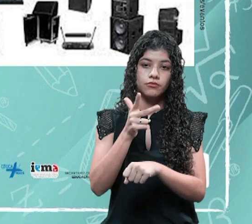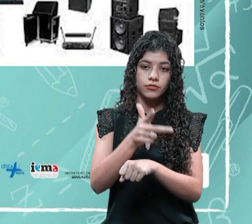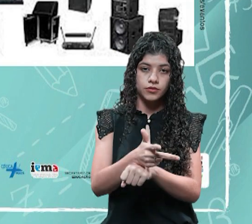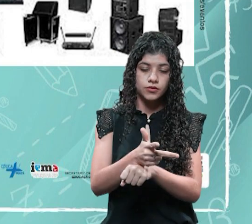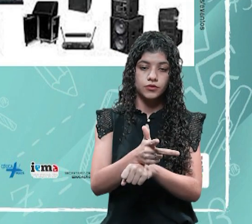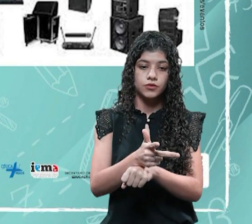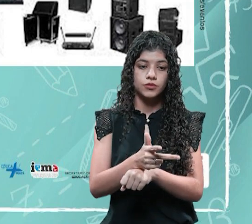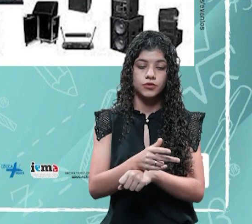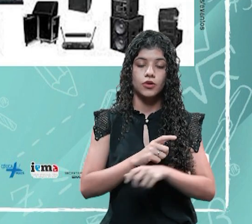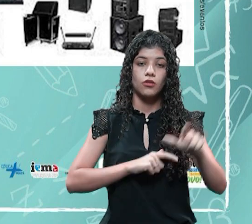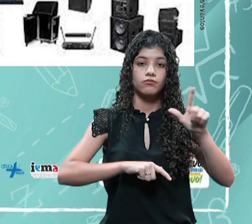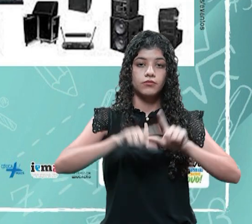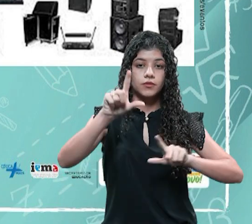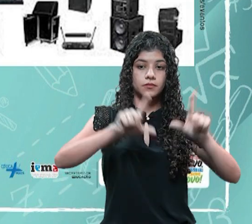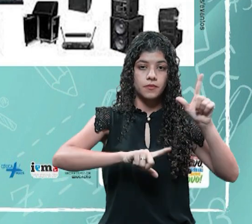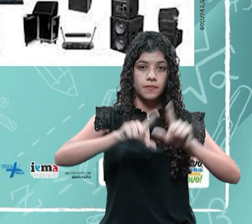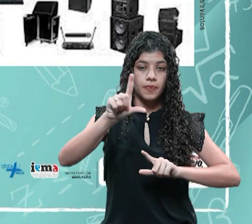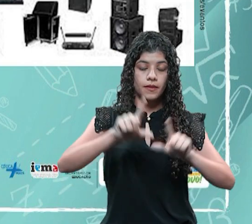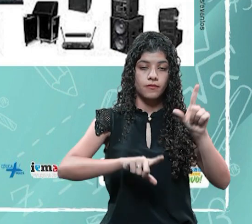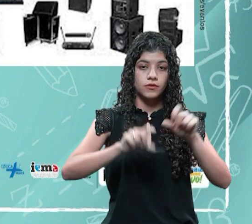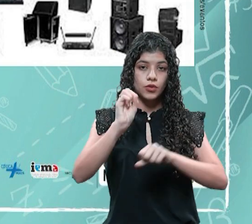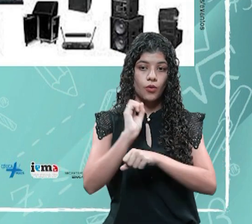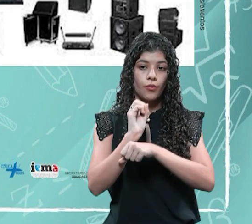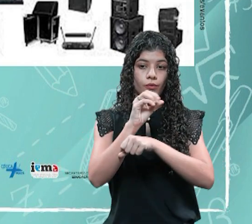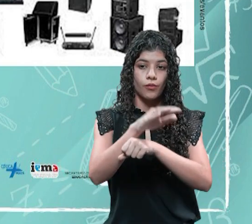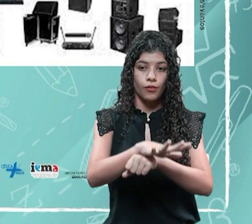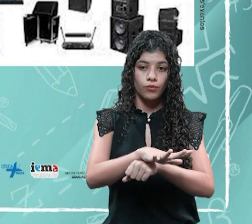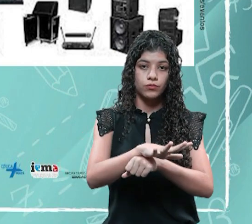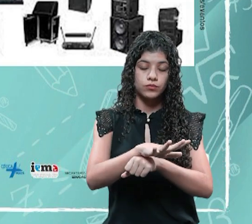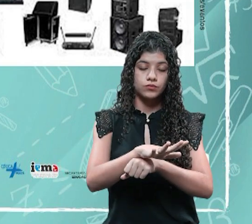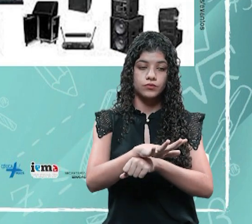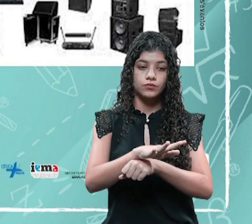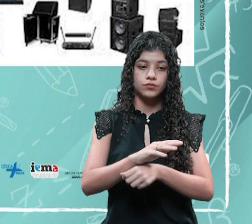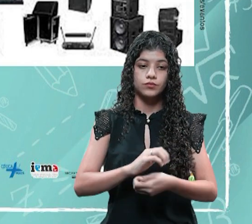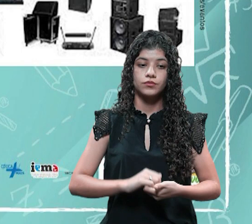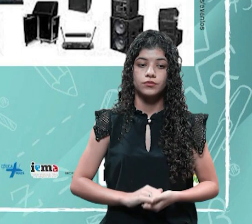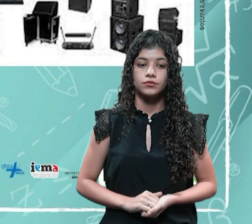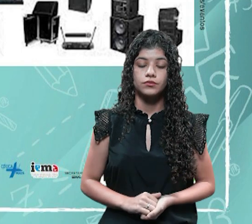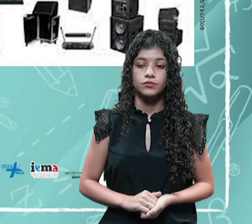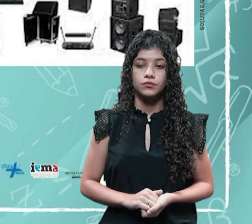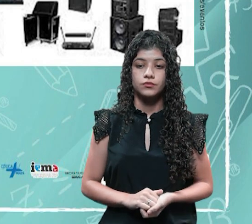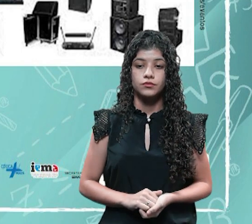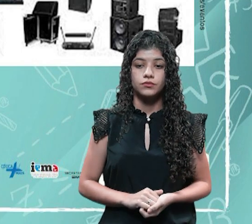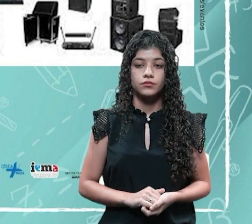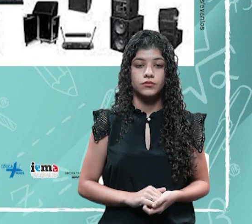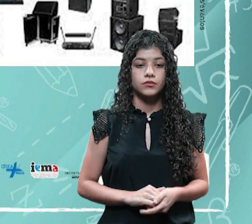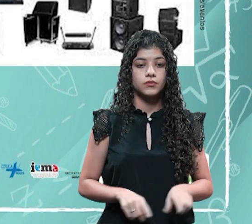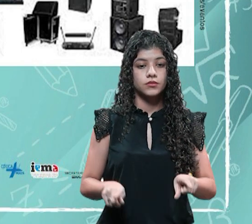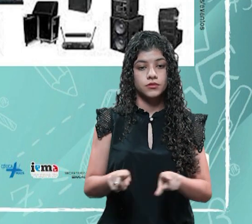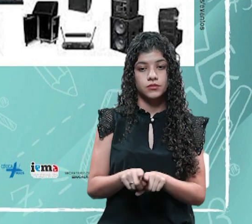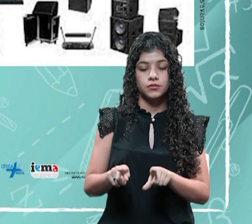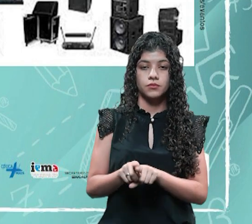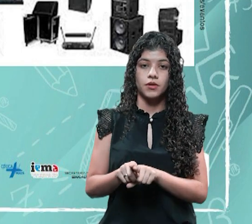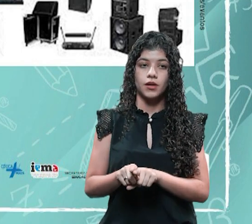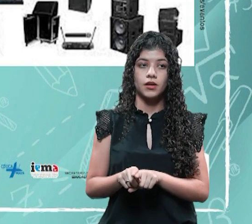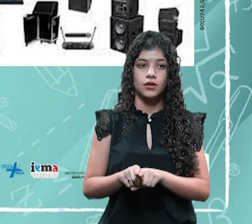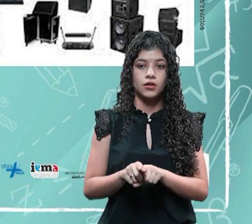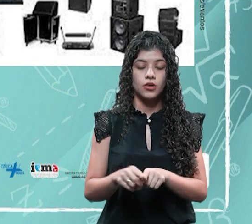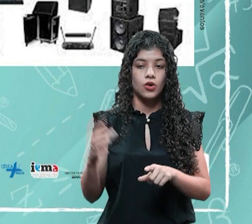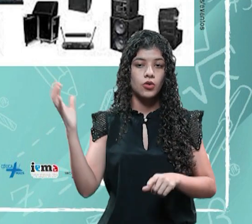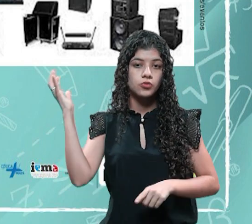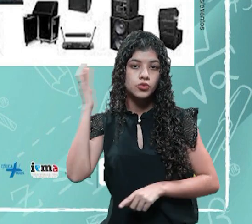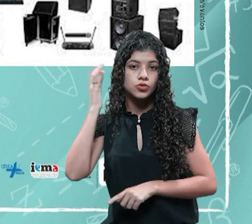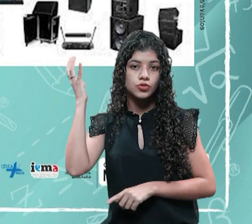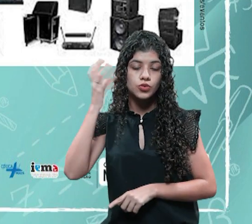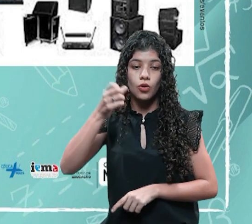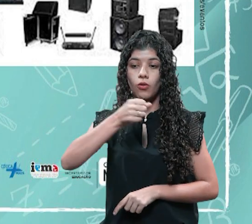vídeo, né? Televisão ou tela para projeção, gravador de DVD, CD, aparelho de som,